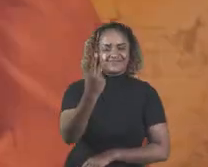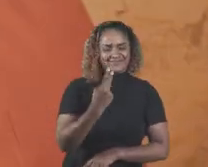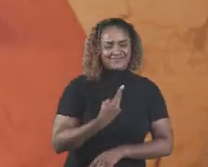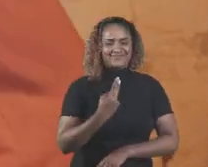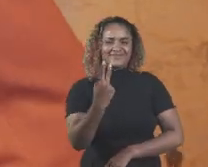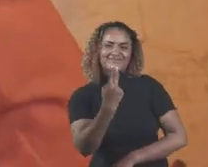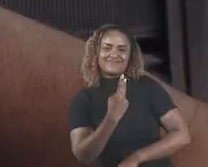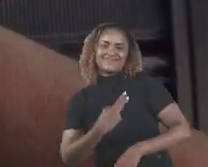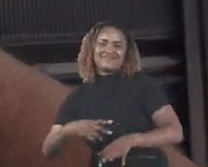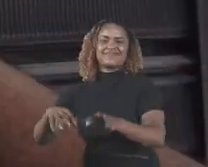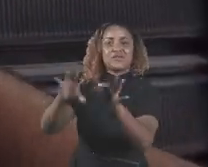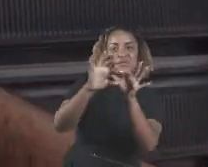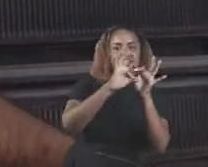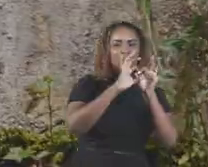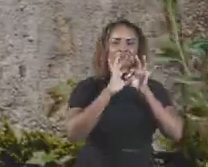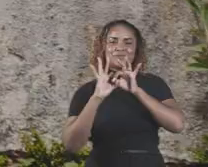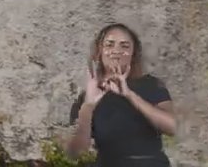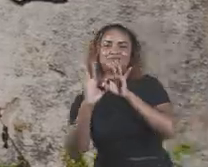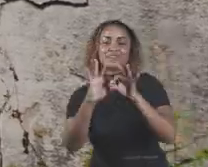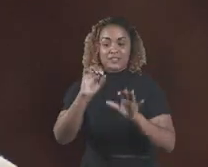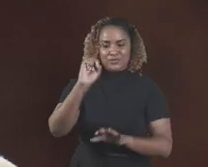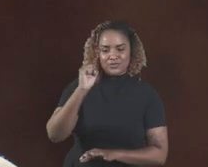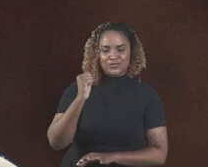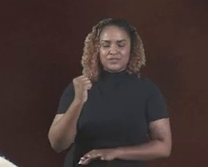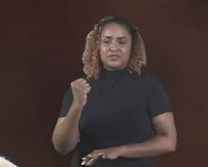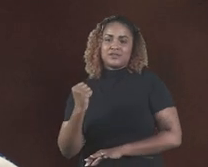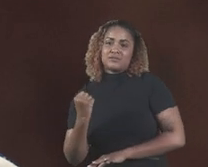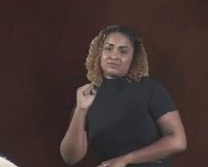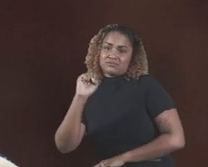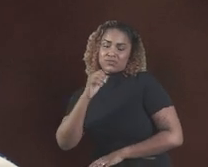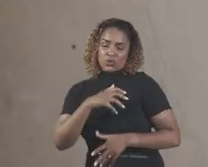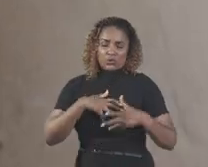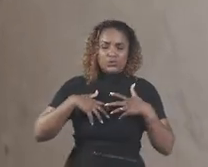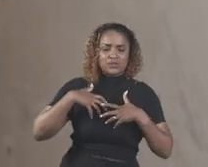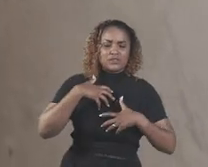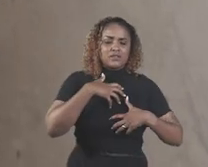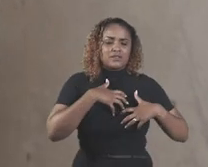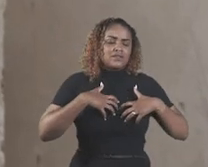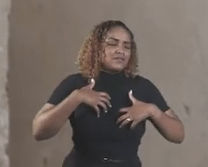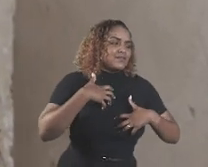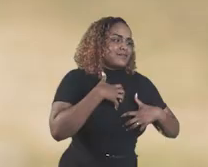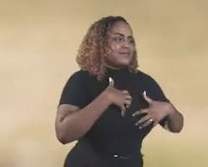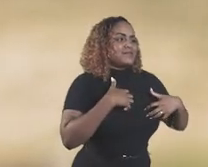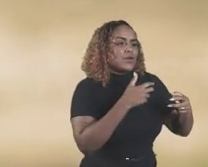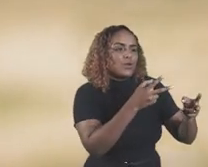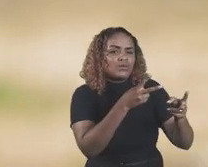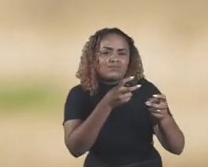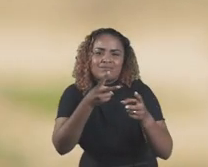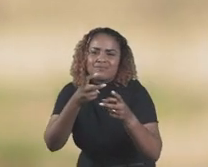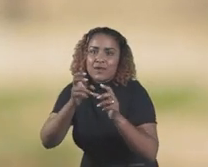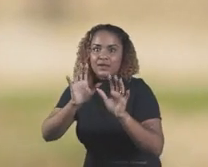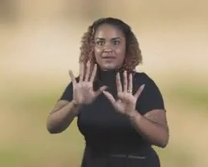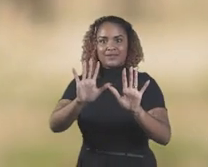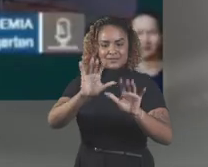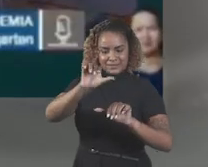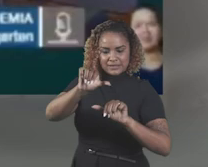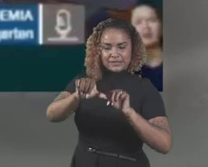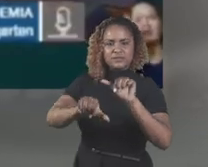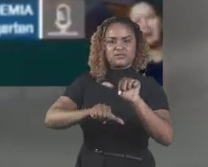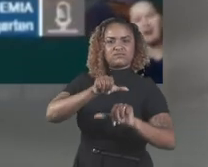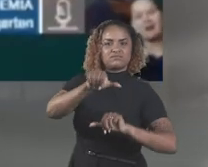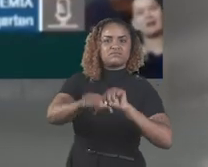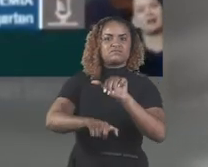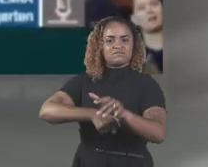você e eu. Meu Sergipe que hoje anda aflito. Eu sinto a dor de te ver sofrer.